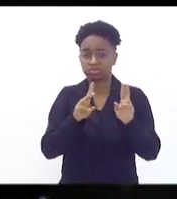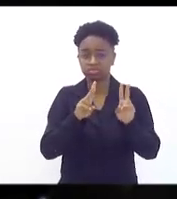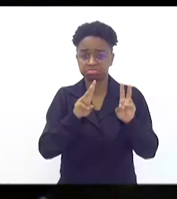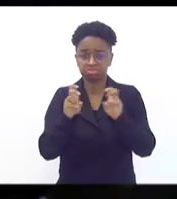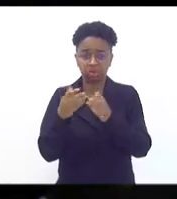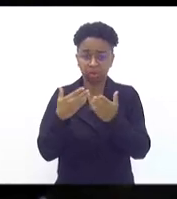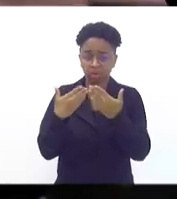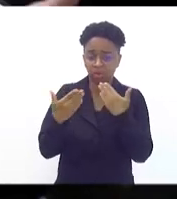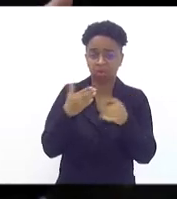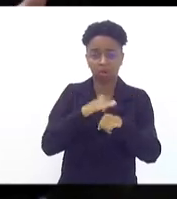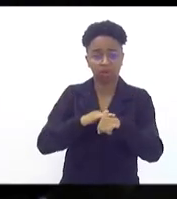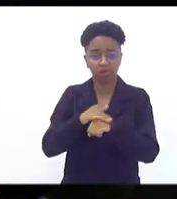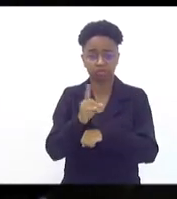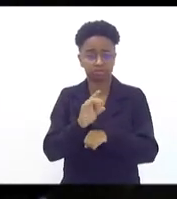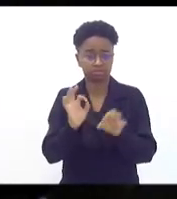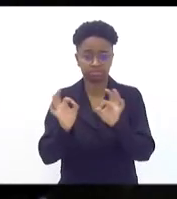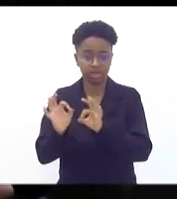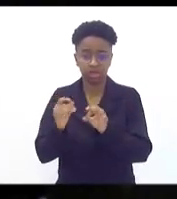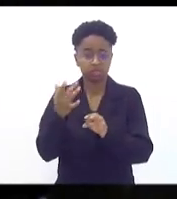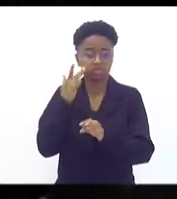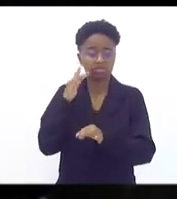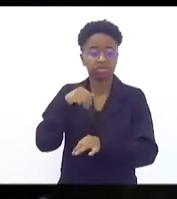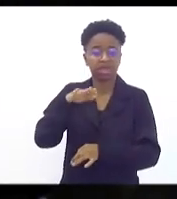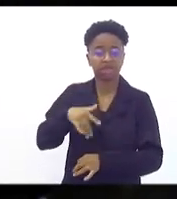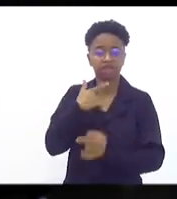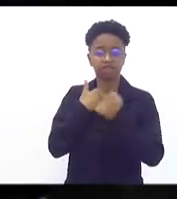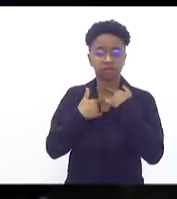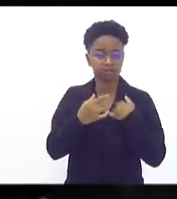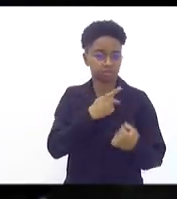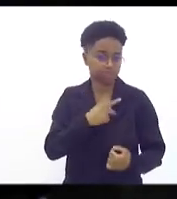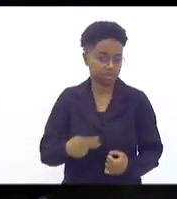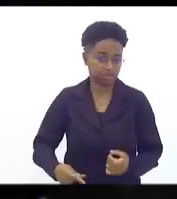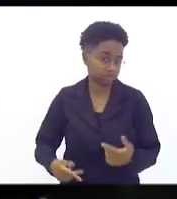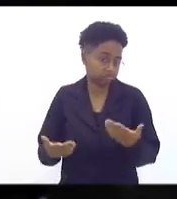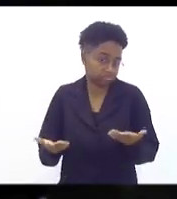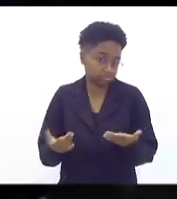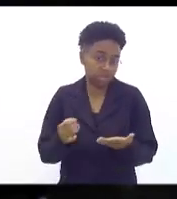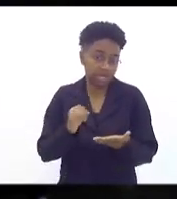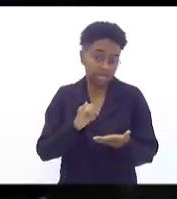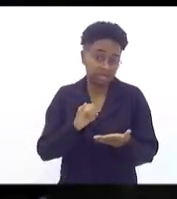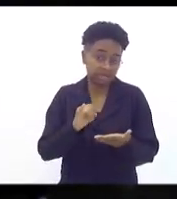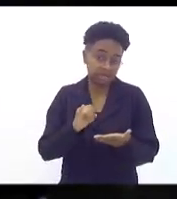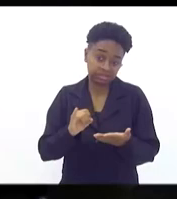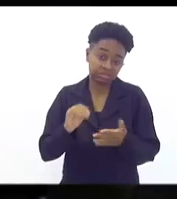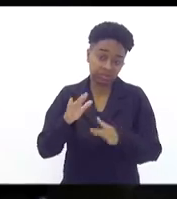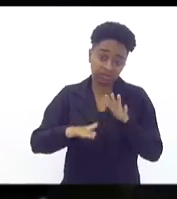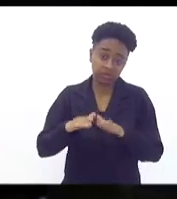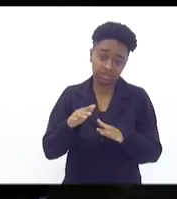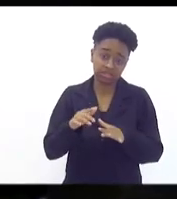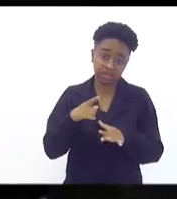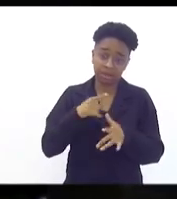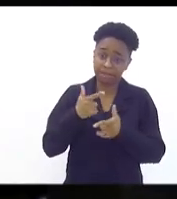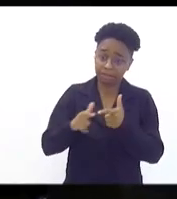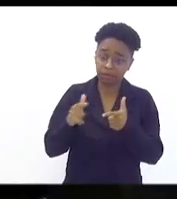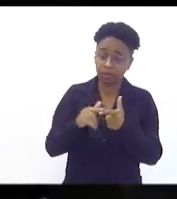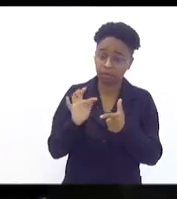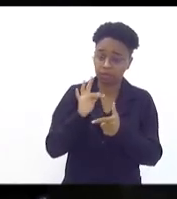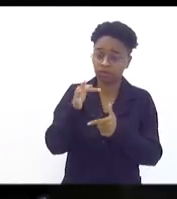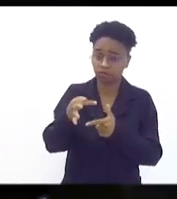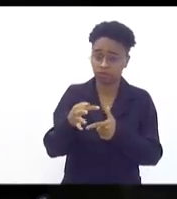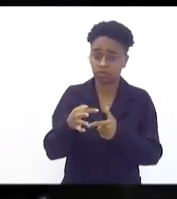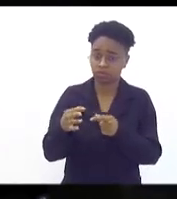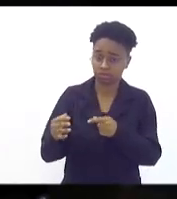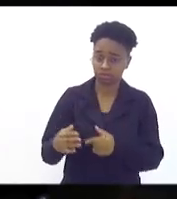que tem vontade de ser presidente não enfim é só se isso até não pode causar algum problema legal no futuro